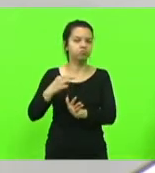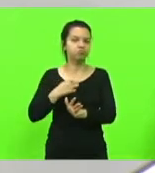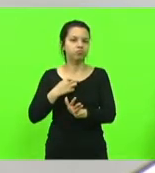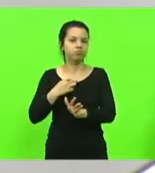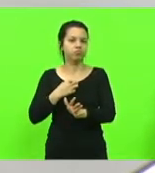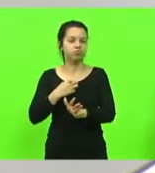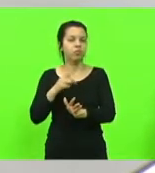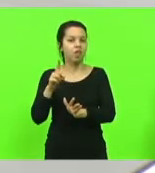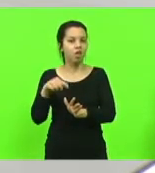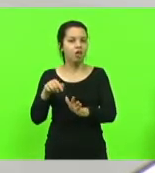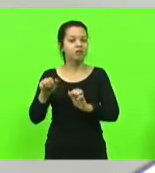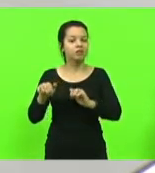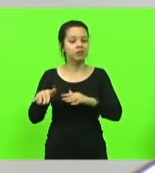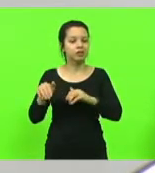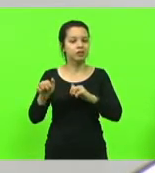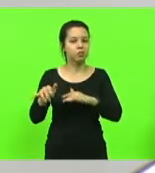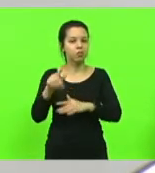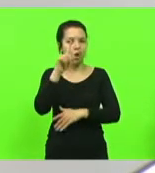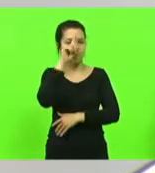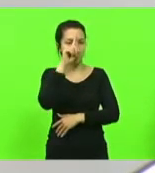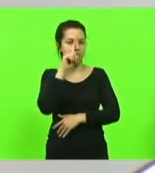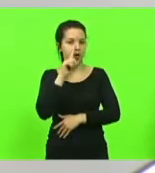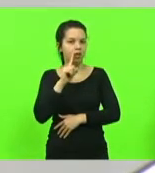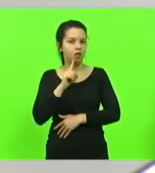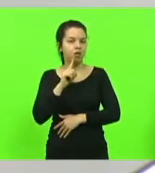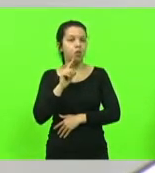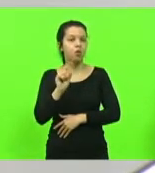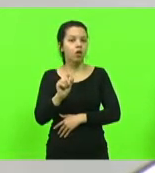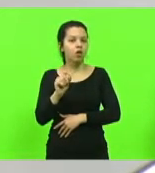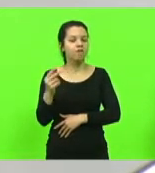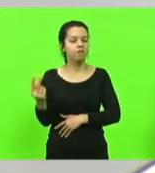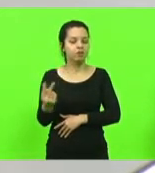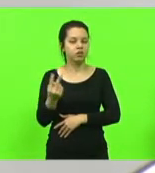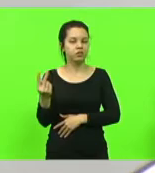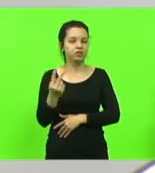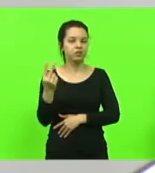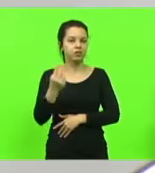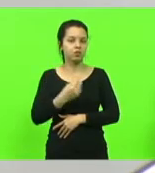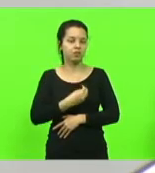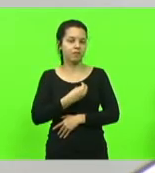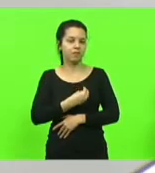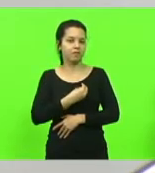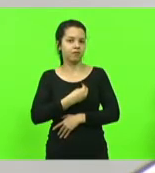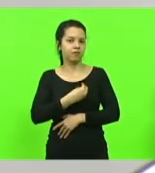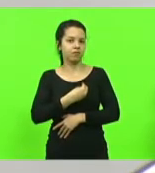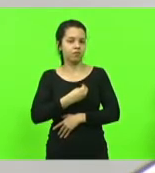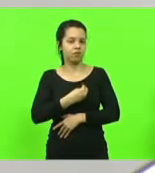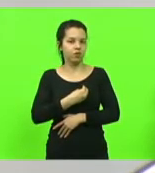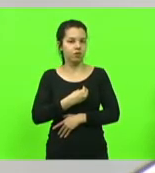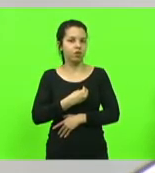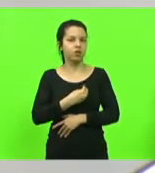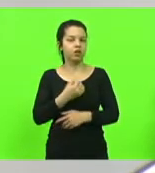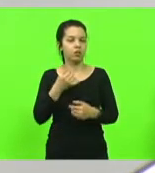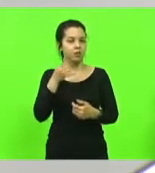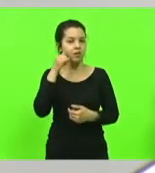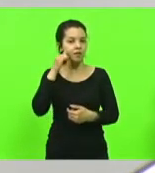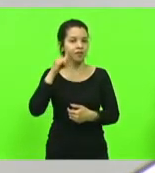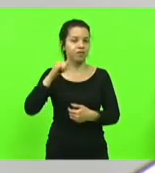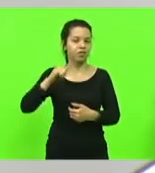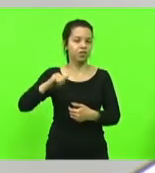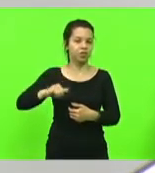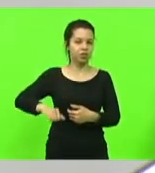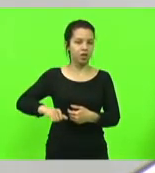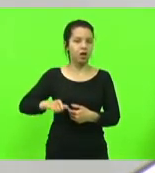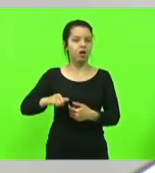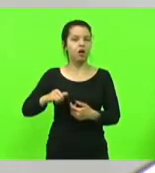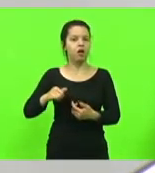Setembro Amarelo, que quer promover a valorização da vida, o combate e a prevenção ao suicídio.